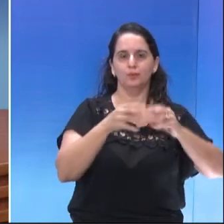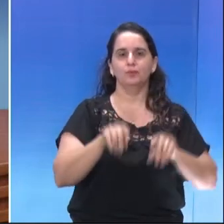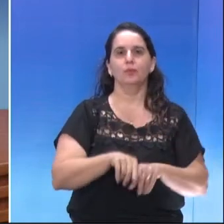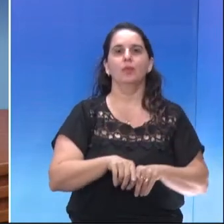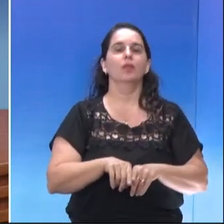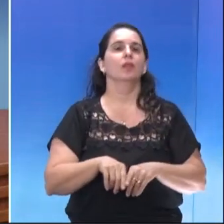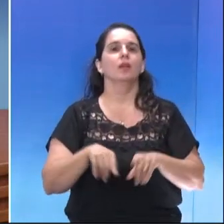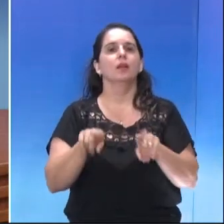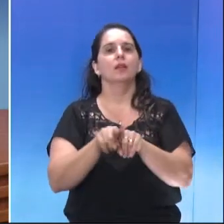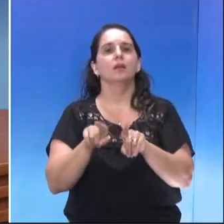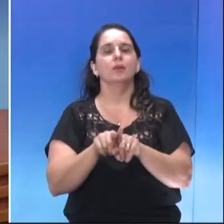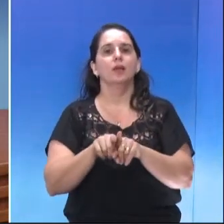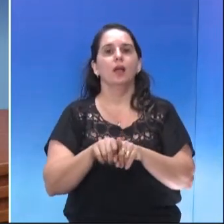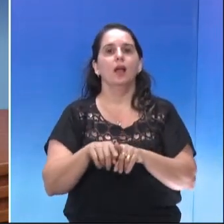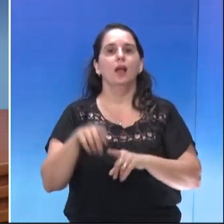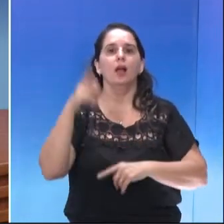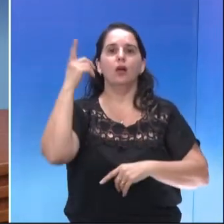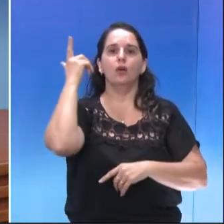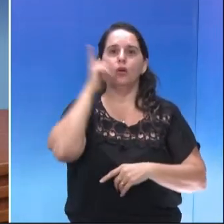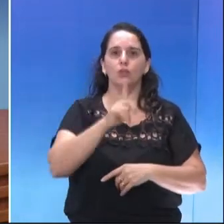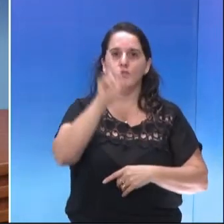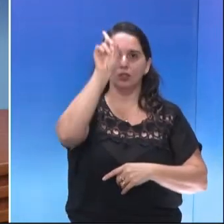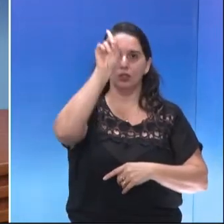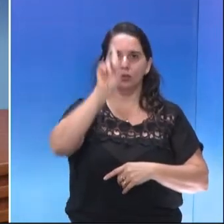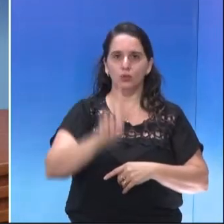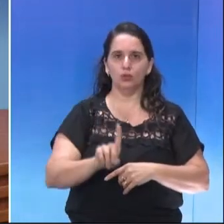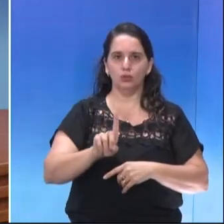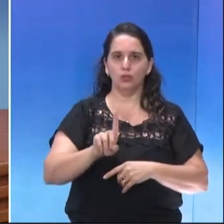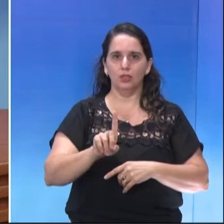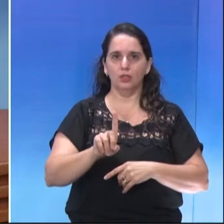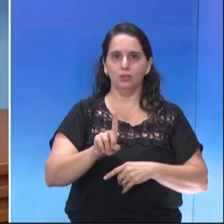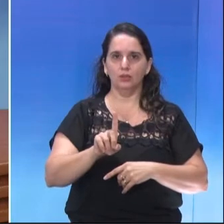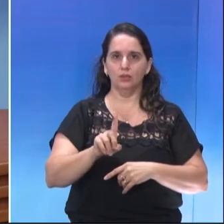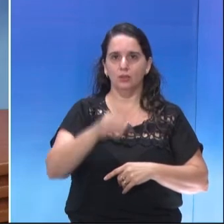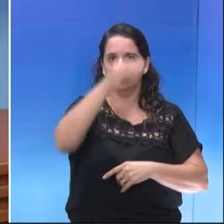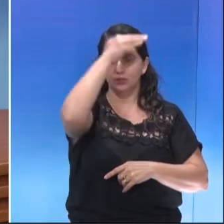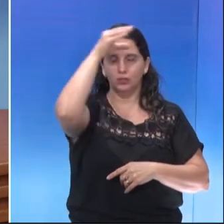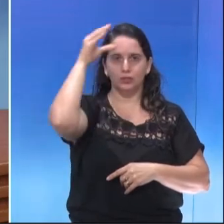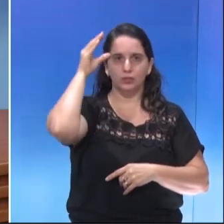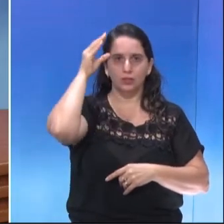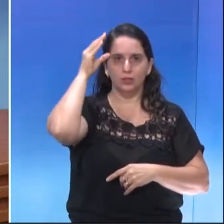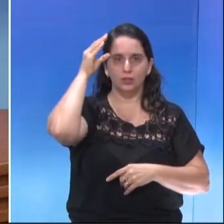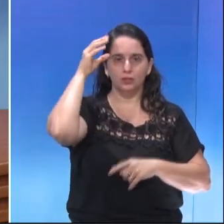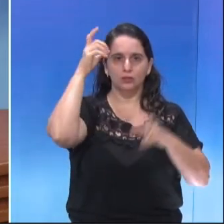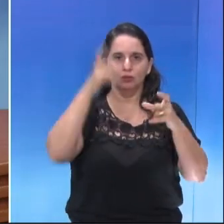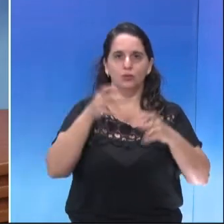exercício pleno da cidadania no território brasileiro.